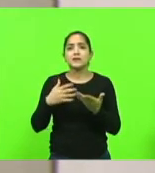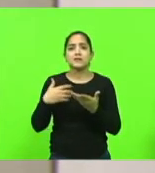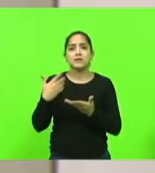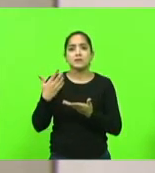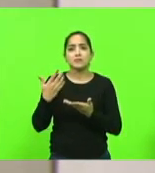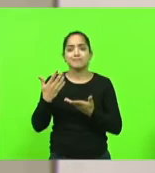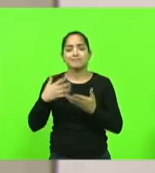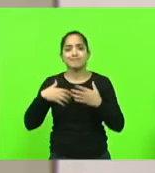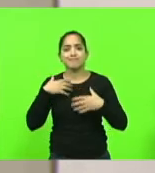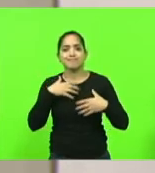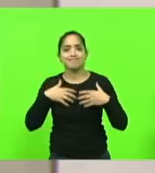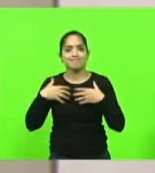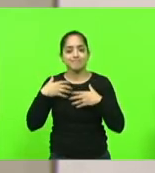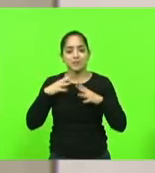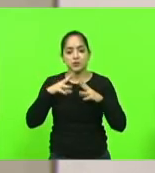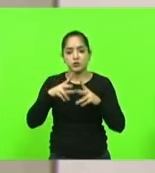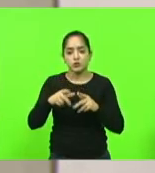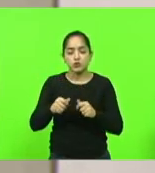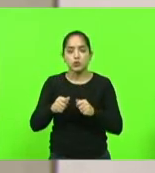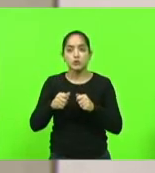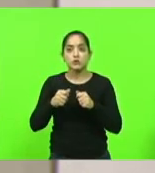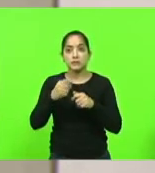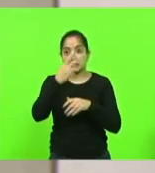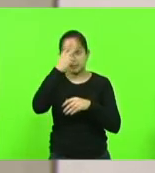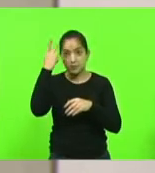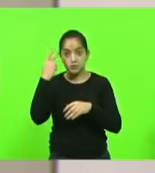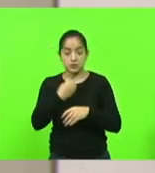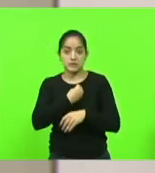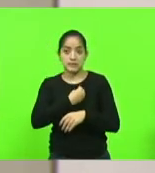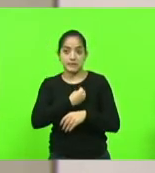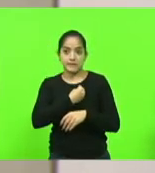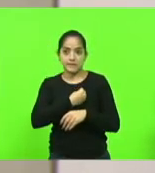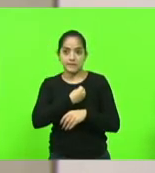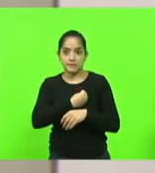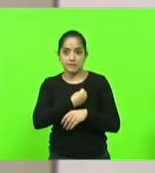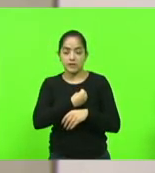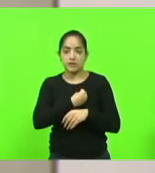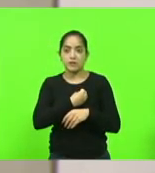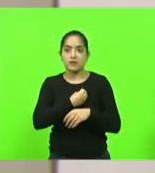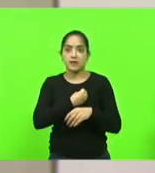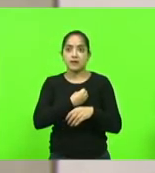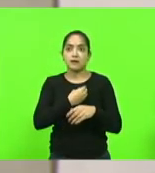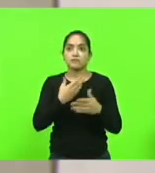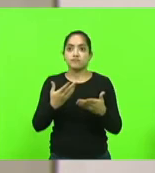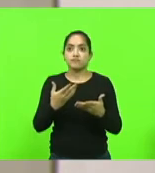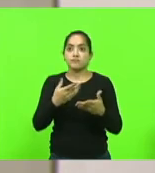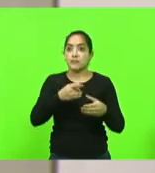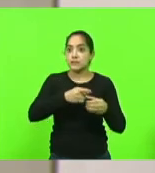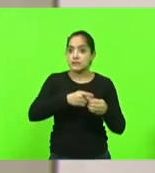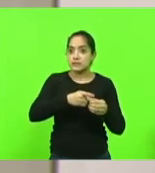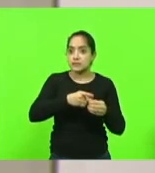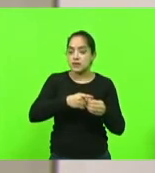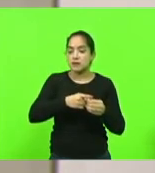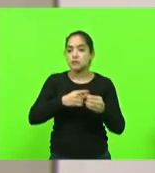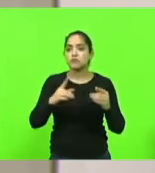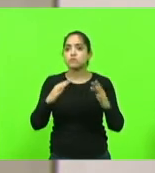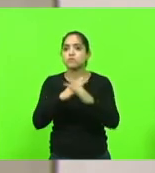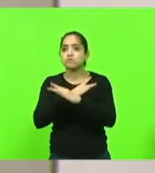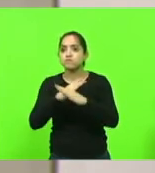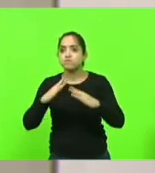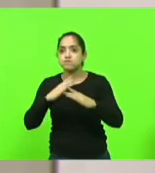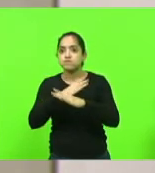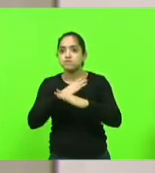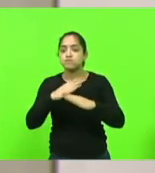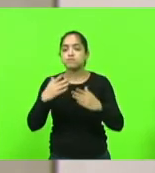a sociedade que vive no extremo oeste de Santa Catarina? O povo que transita nessa rodovia, ele